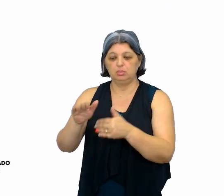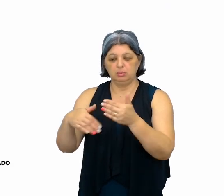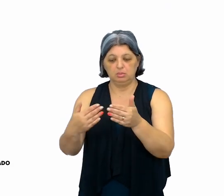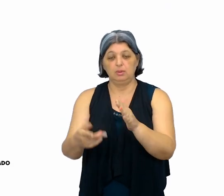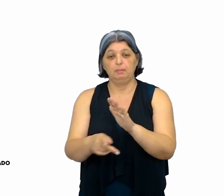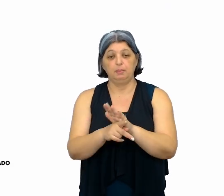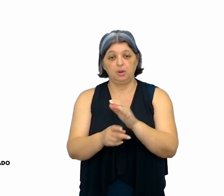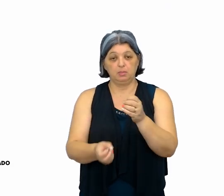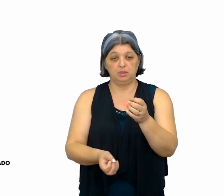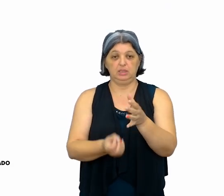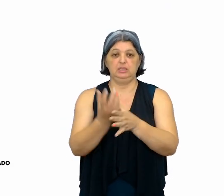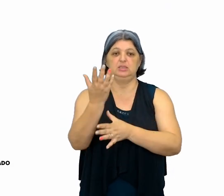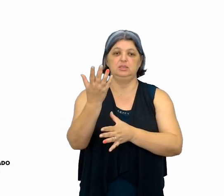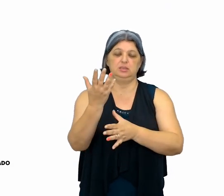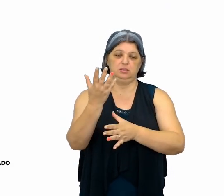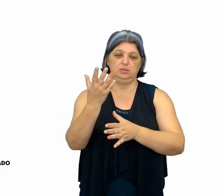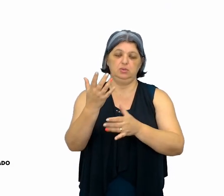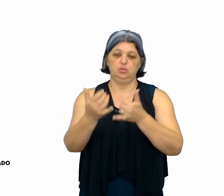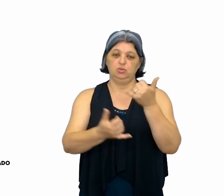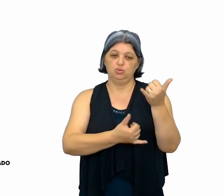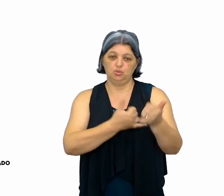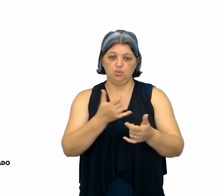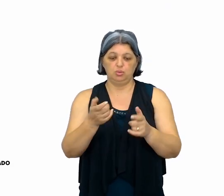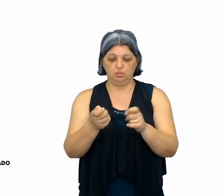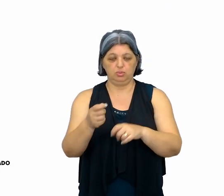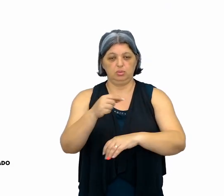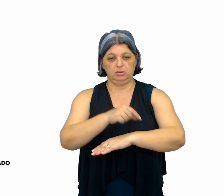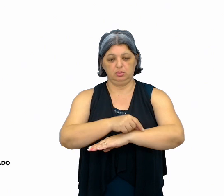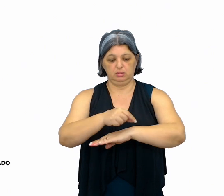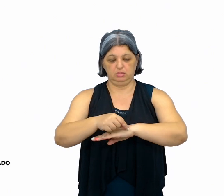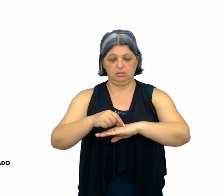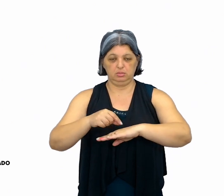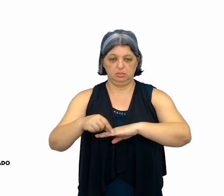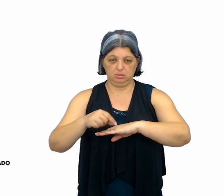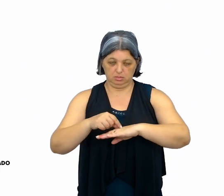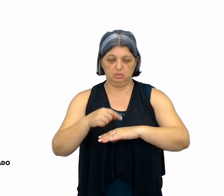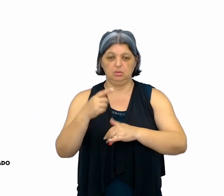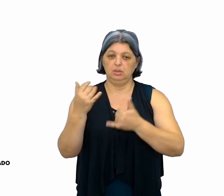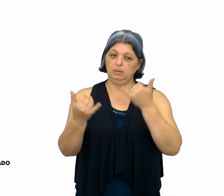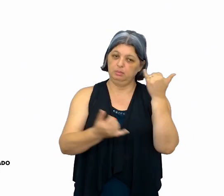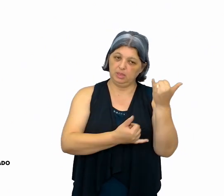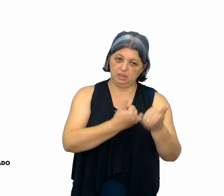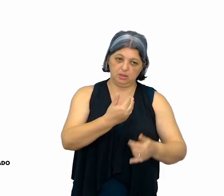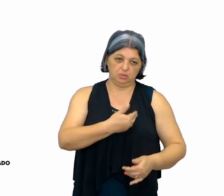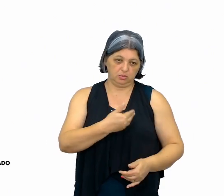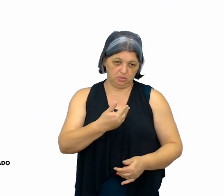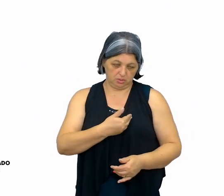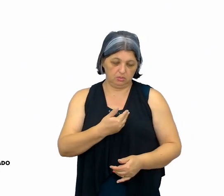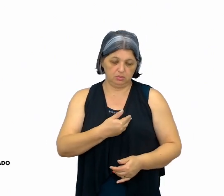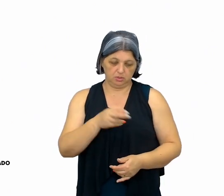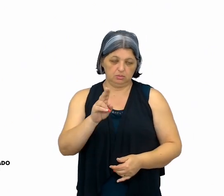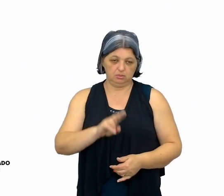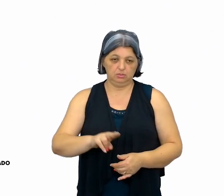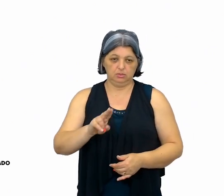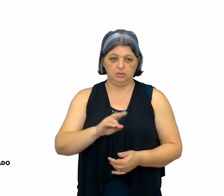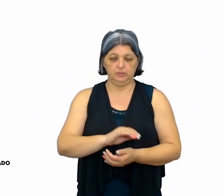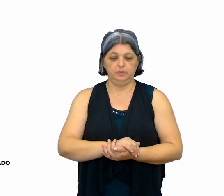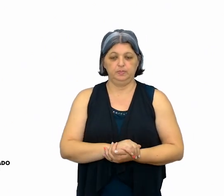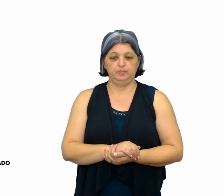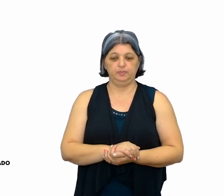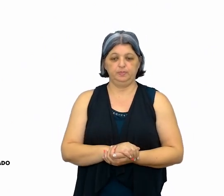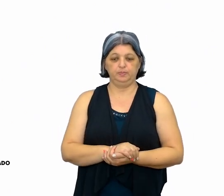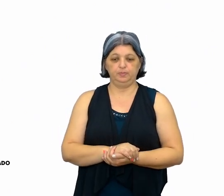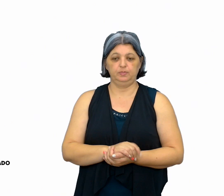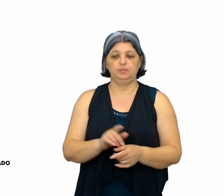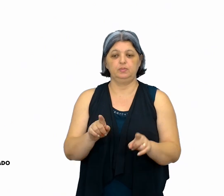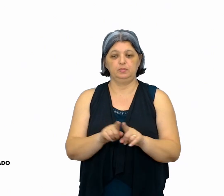próprio jogo de tabuleiro, as regras desse jogo e que brincarão com os colegas utilizando-os. Ao